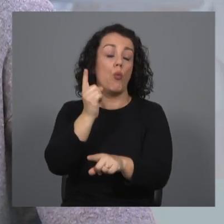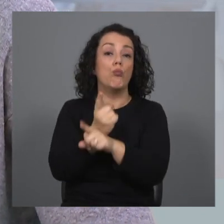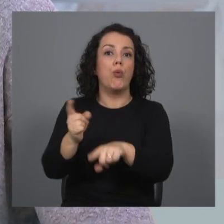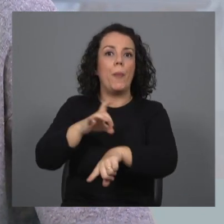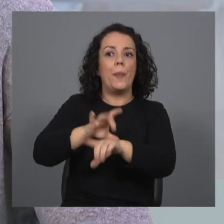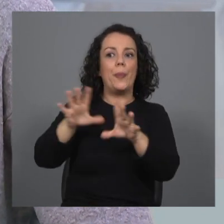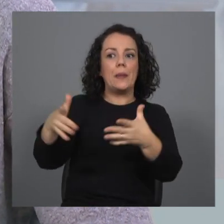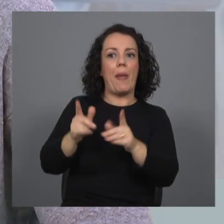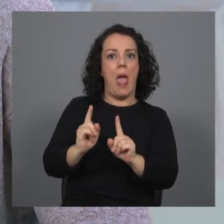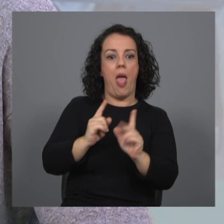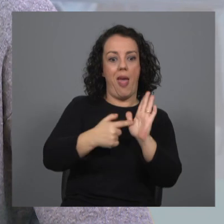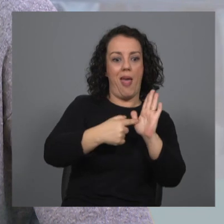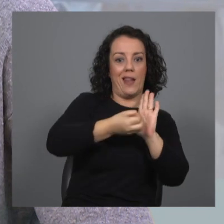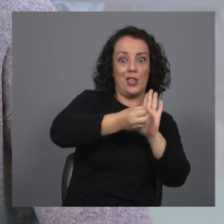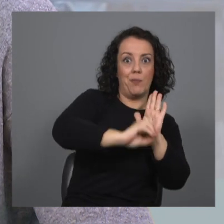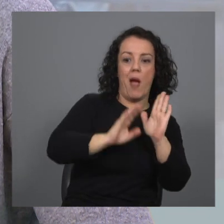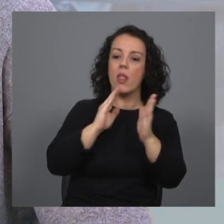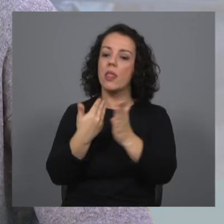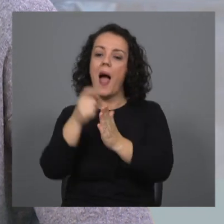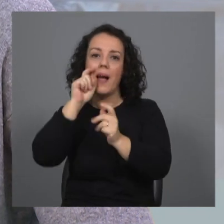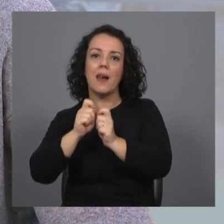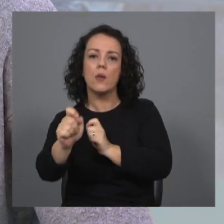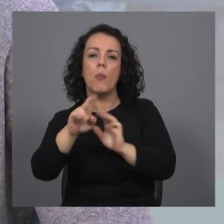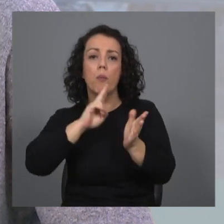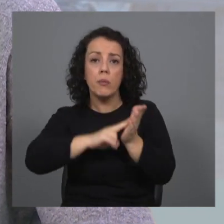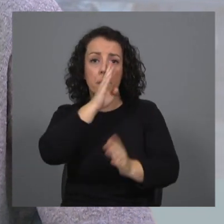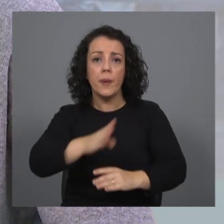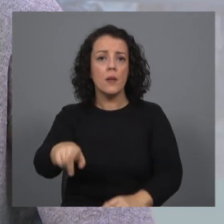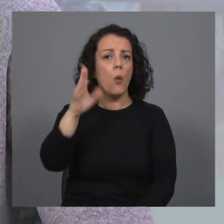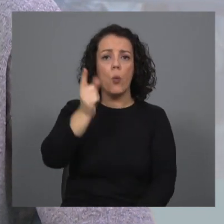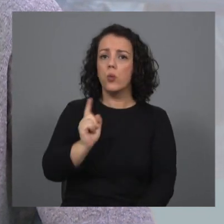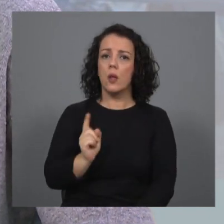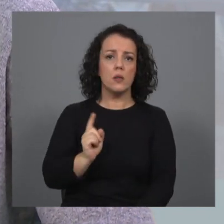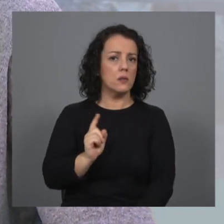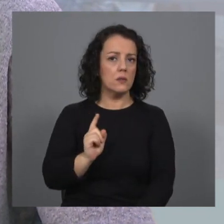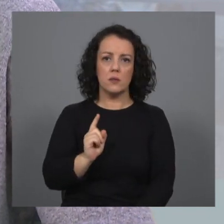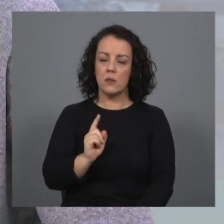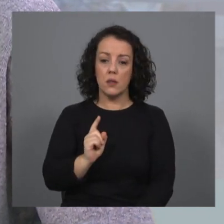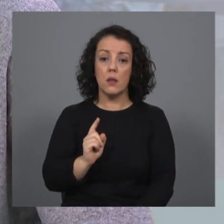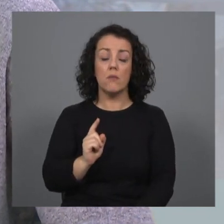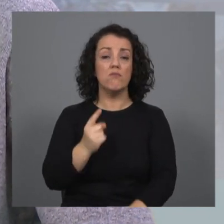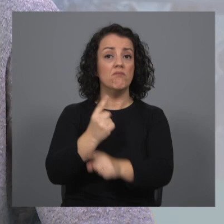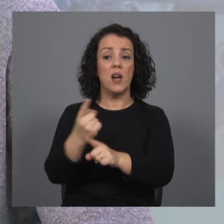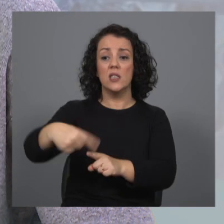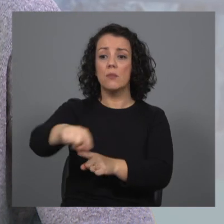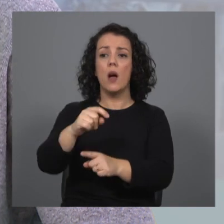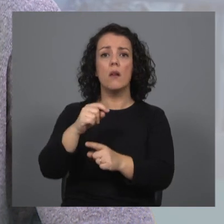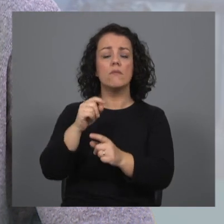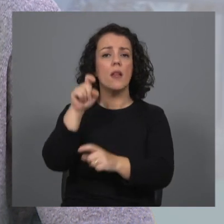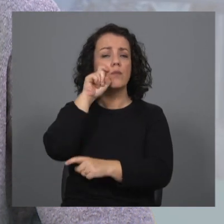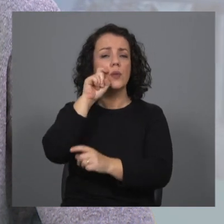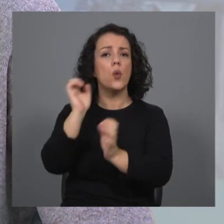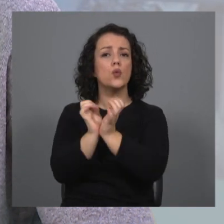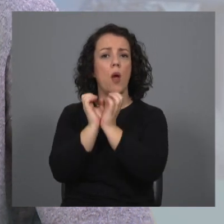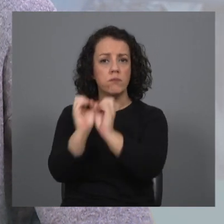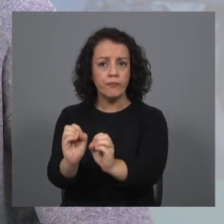é? Mas, como eu disse há pouco, na prática isso não acontece e, portanto, não só não têm acesso à proteção social, como não